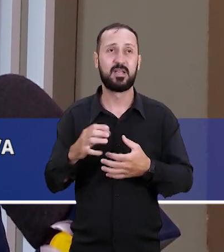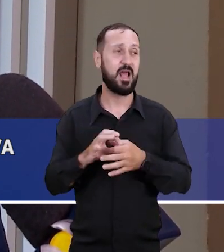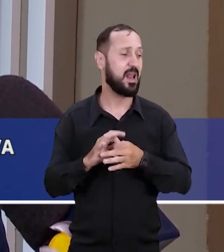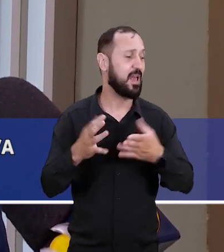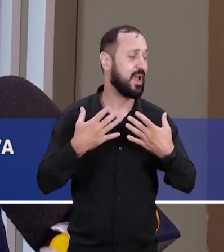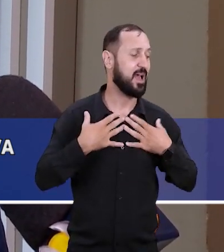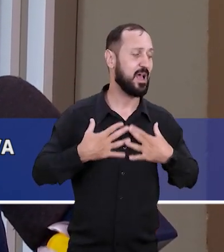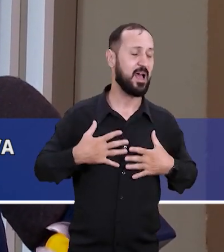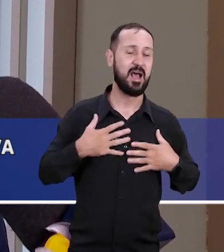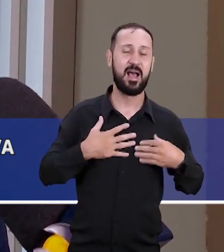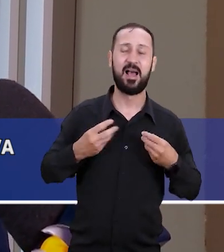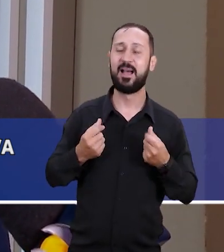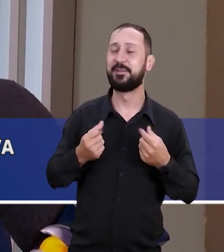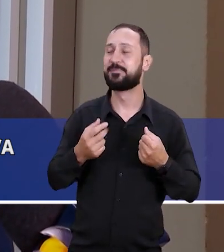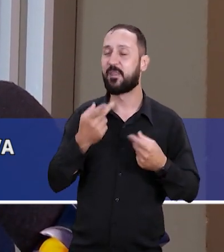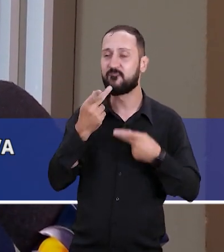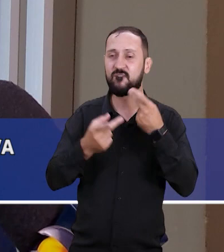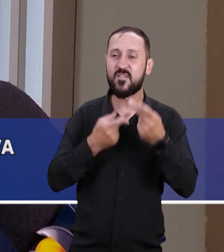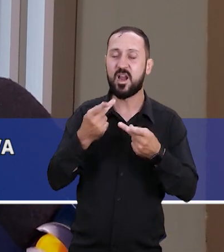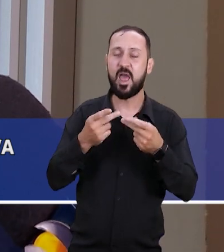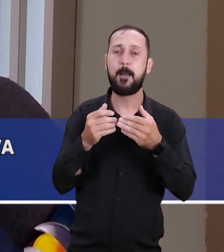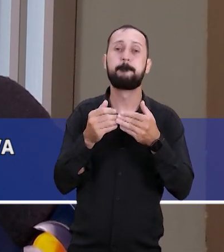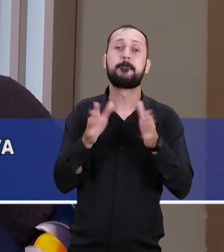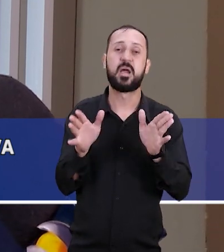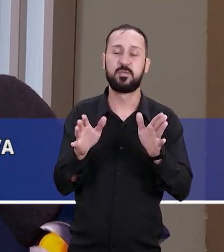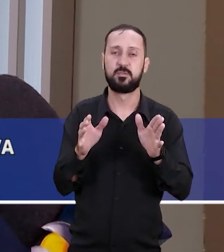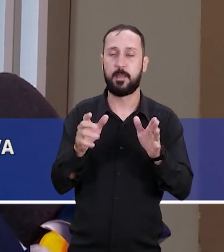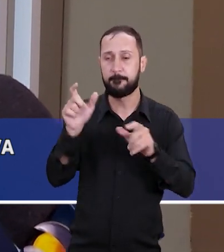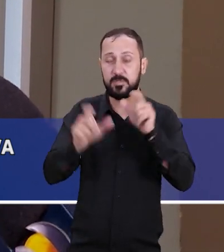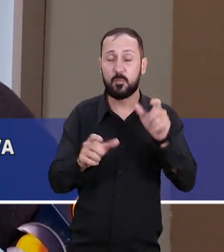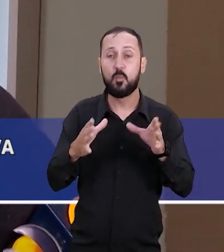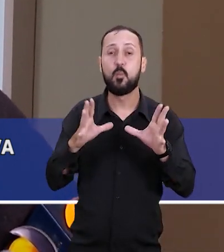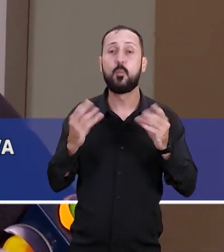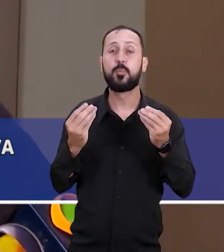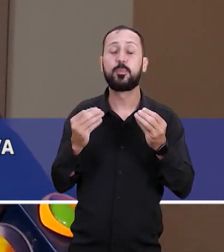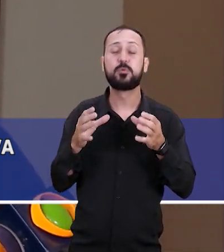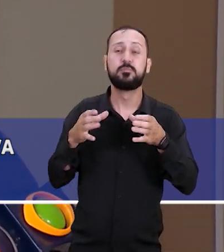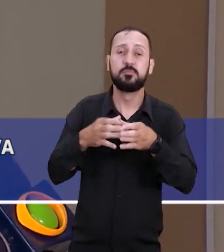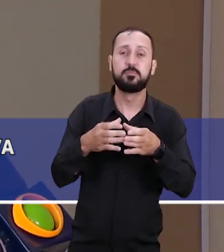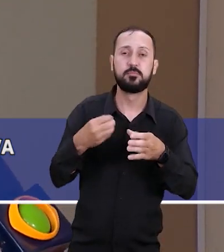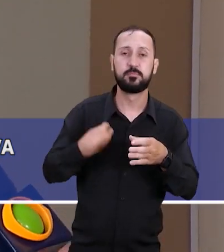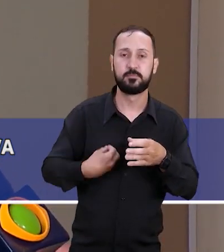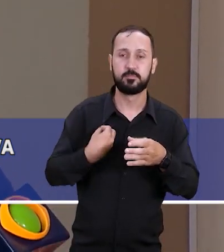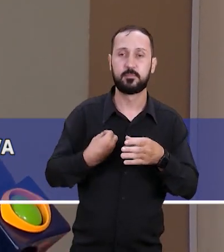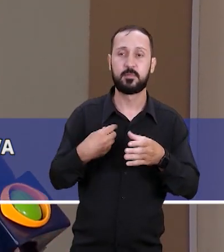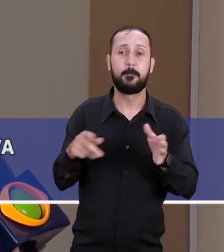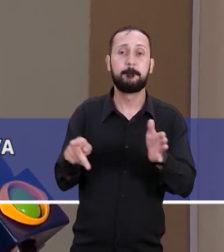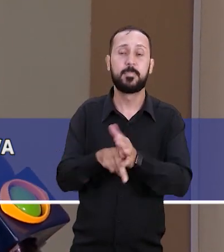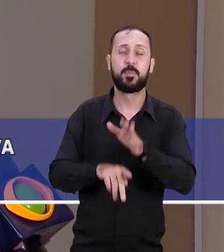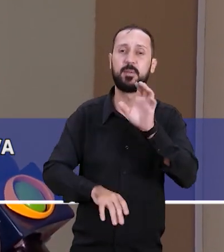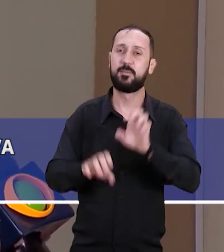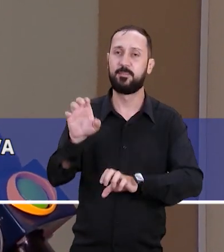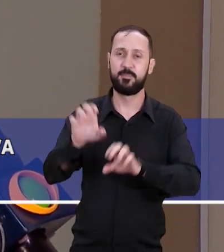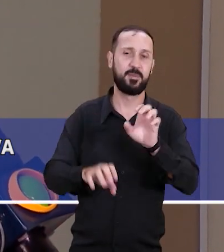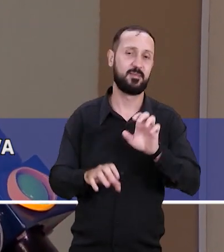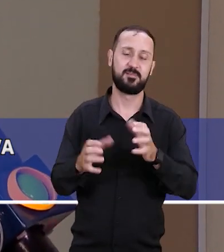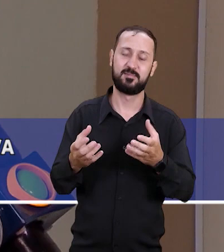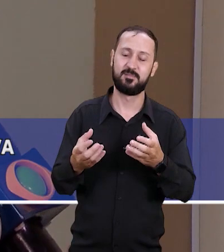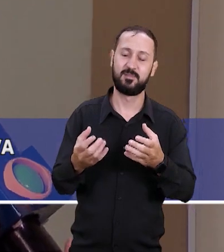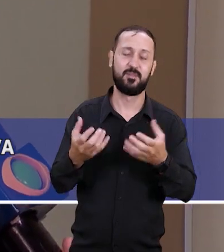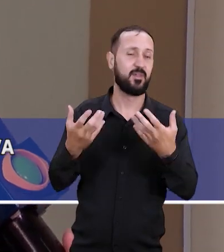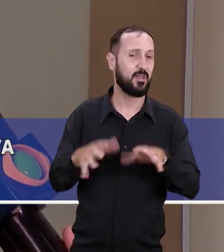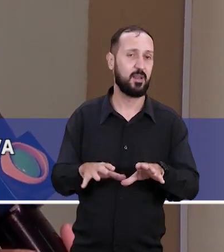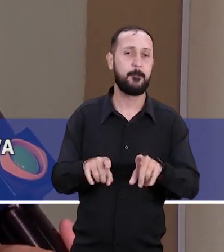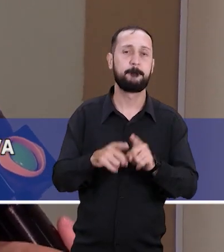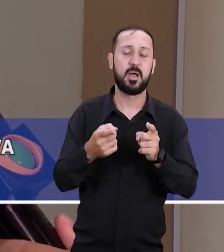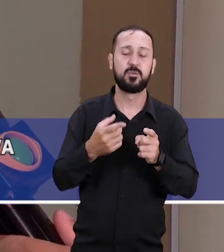algumas pessoas que não se sentem à vontade em fazer depoimento aberto com muita gente, principalmente com representantes da